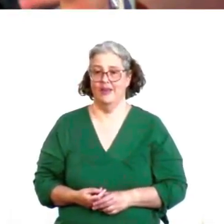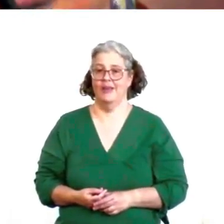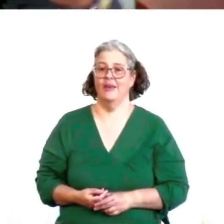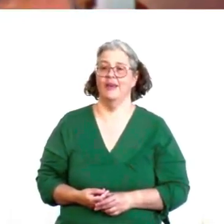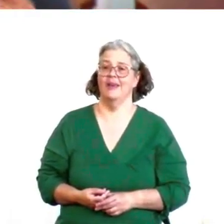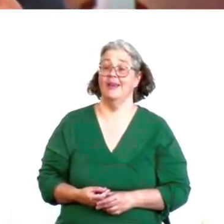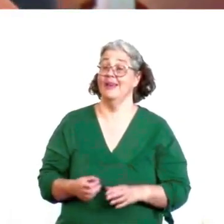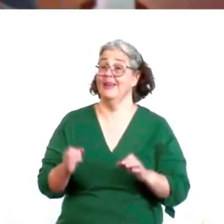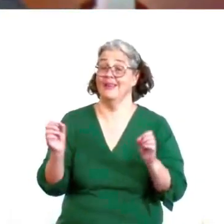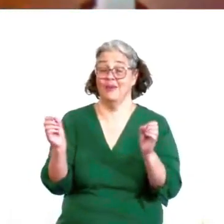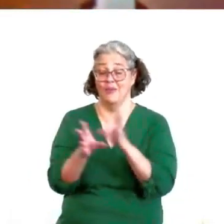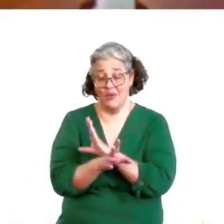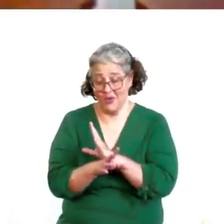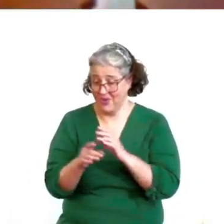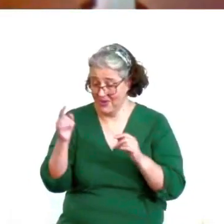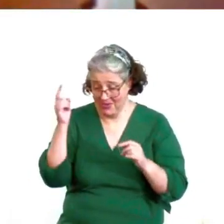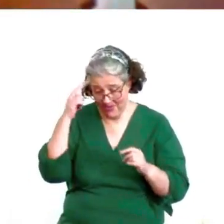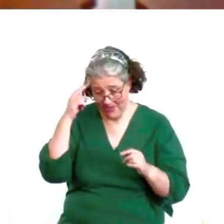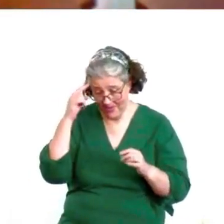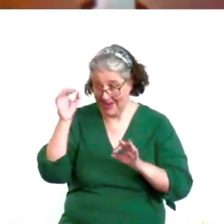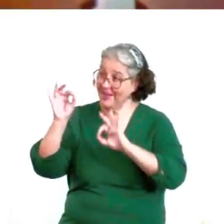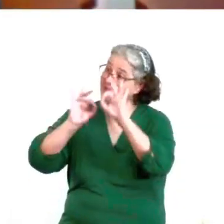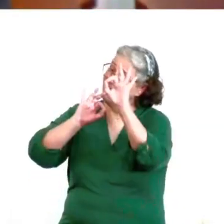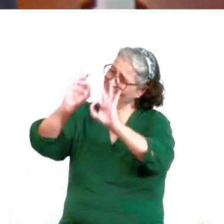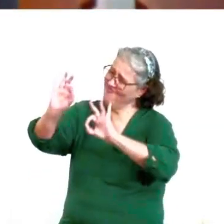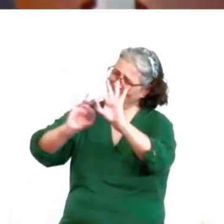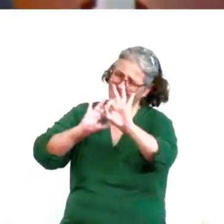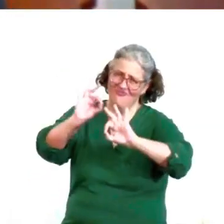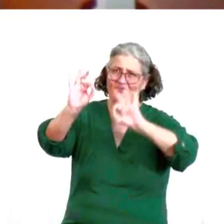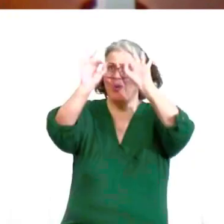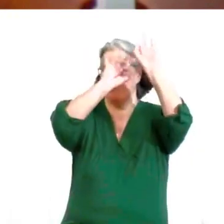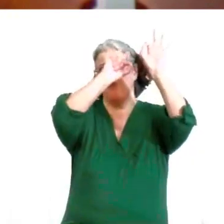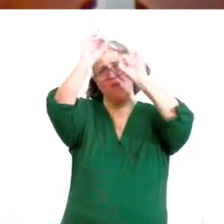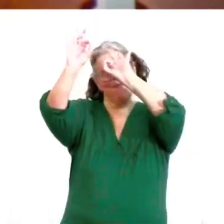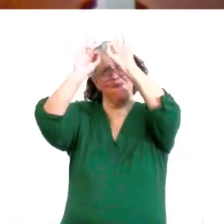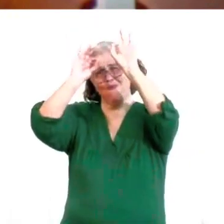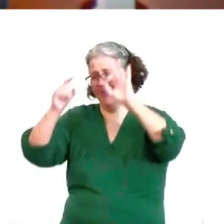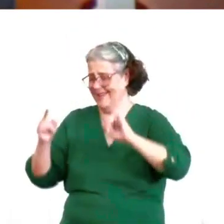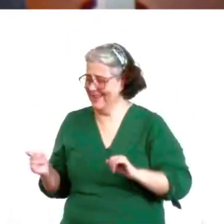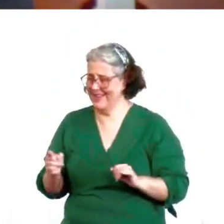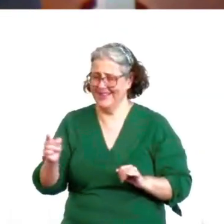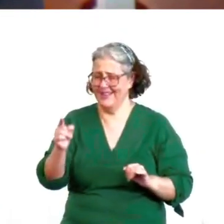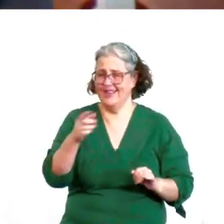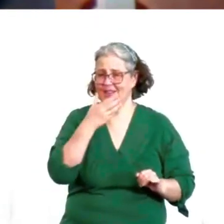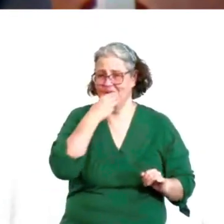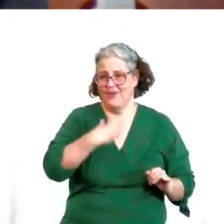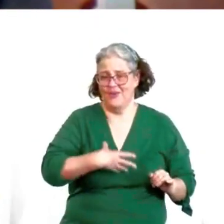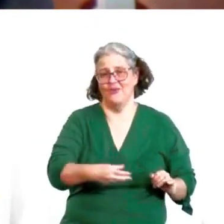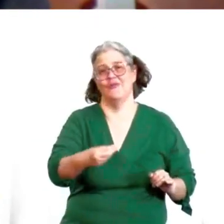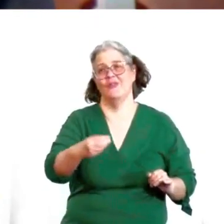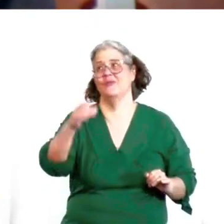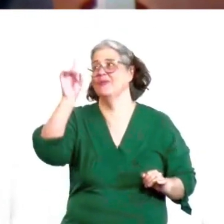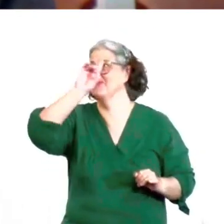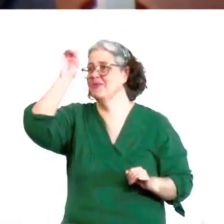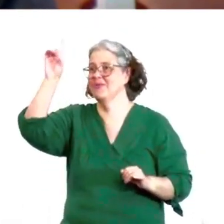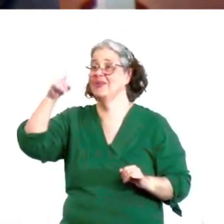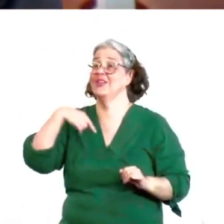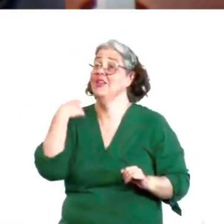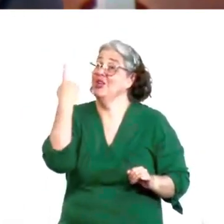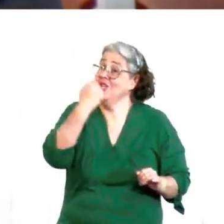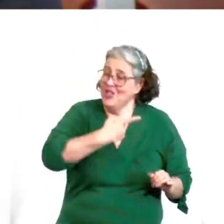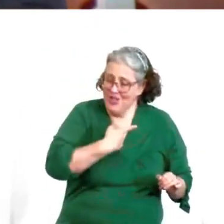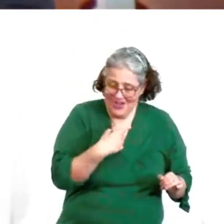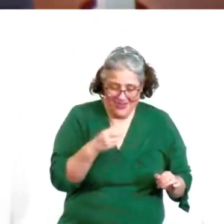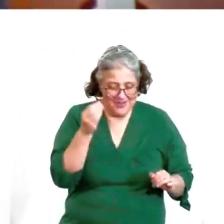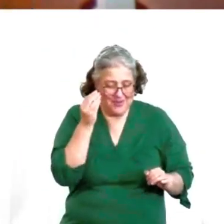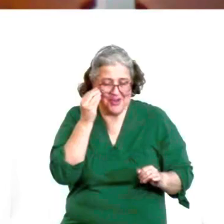do Pai, reinando e preparando uma moradia eterna para os filhos dEle. E nós vamos desfrutar da